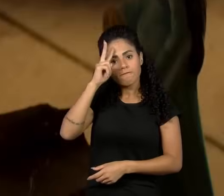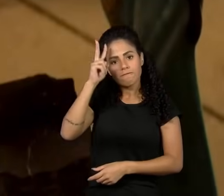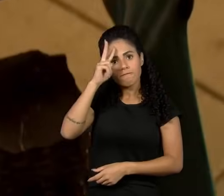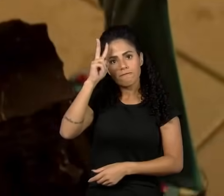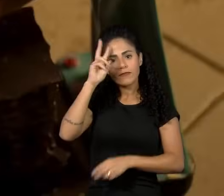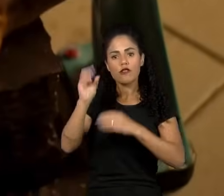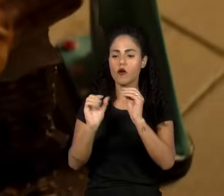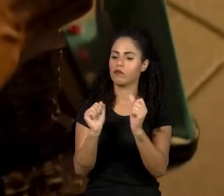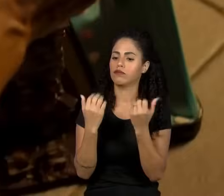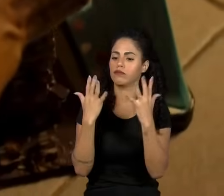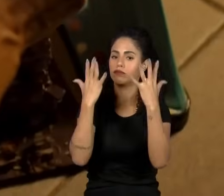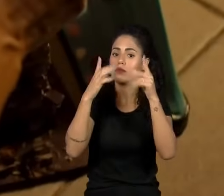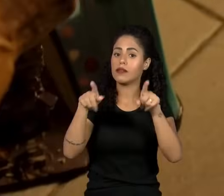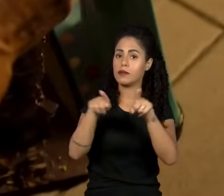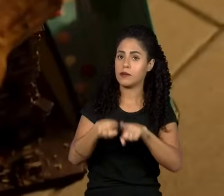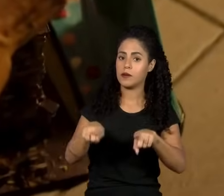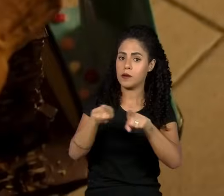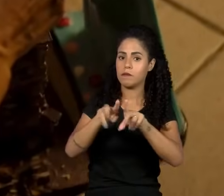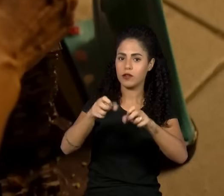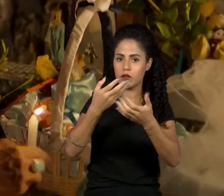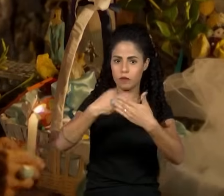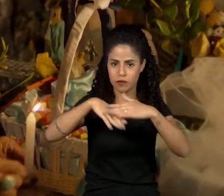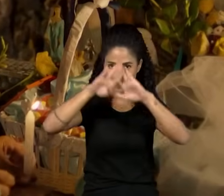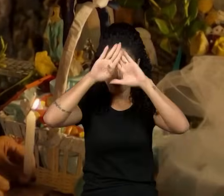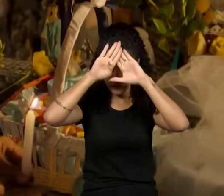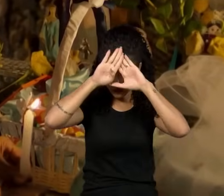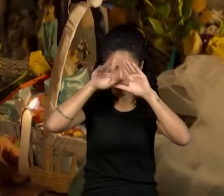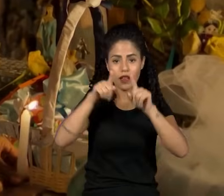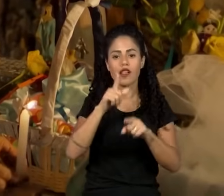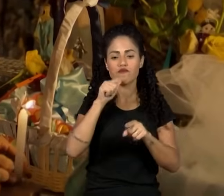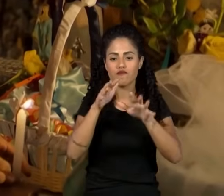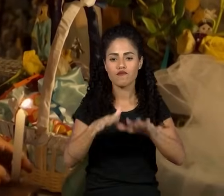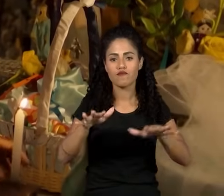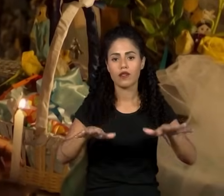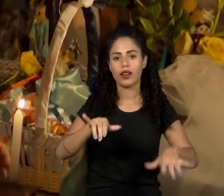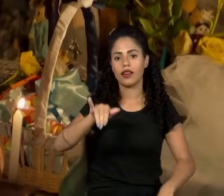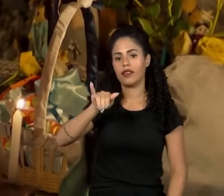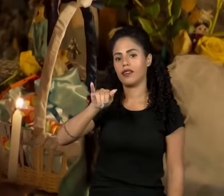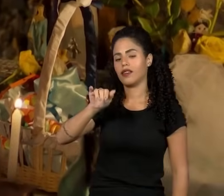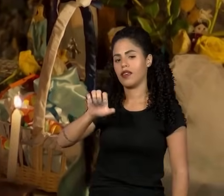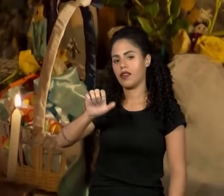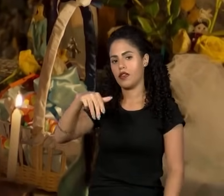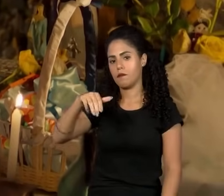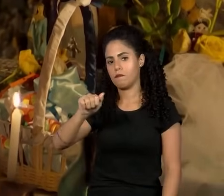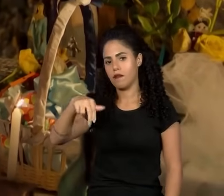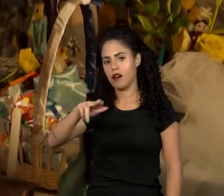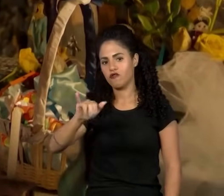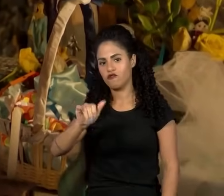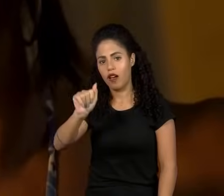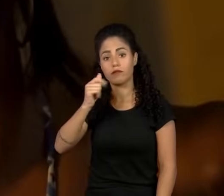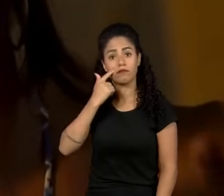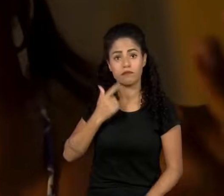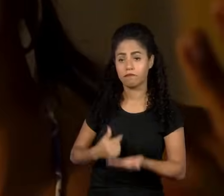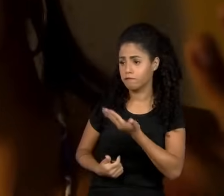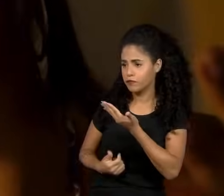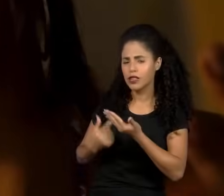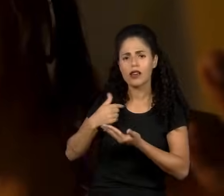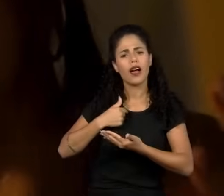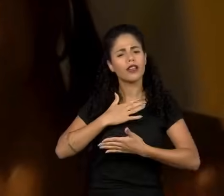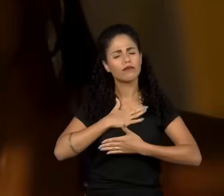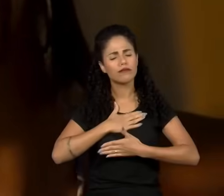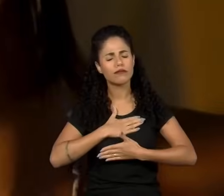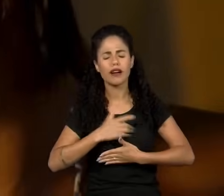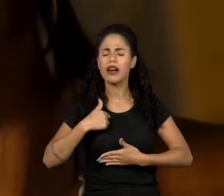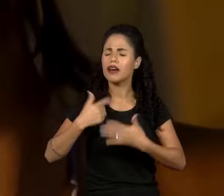tom celebrativo. Rainha do mar, zela por mim, me guia, me ilumine com a sua luz, me faça